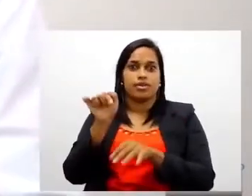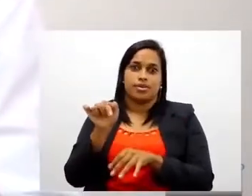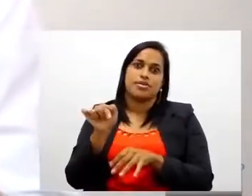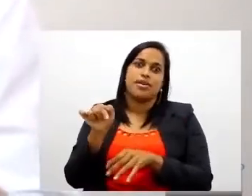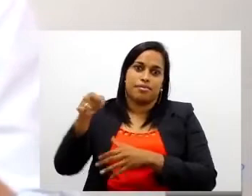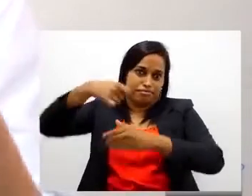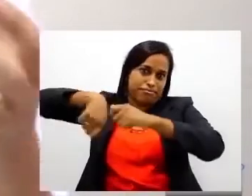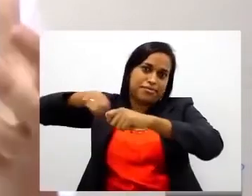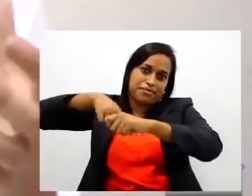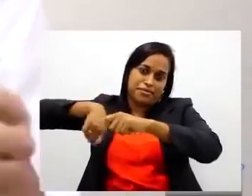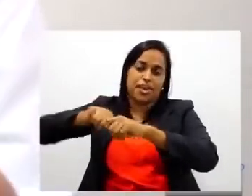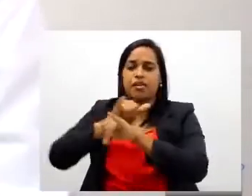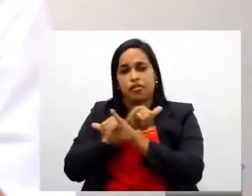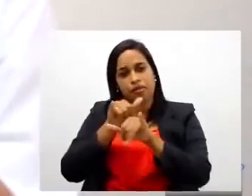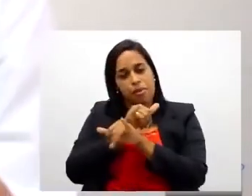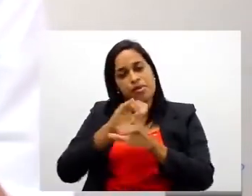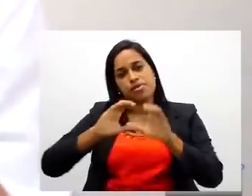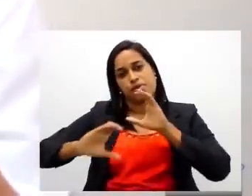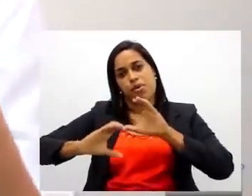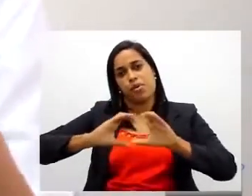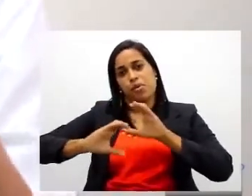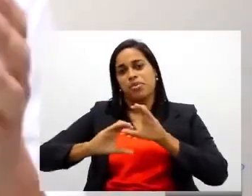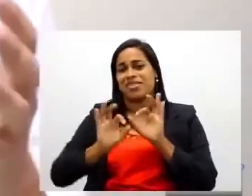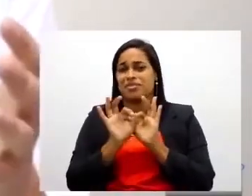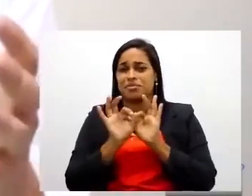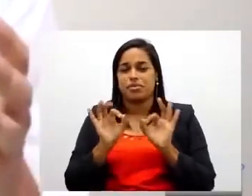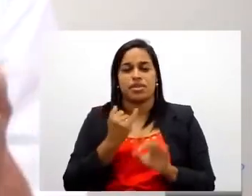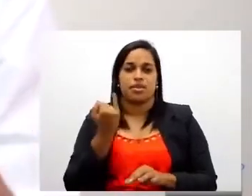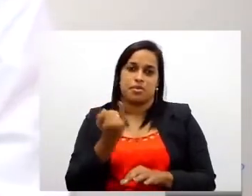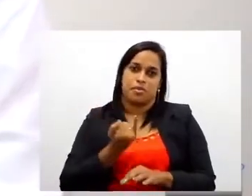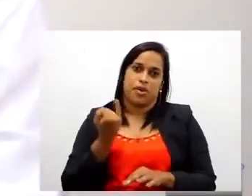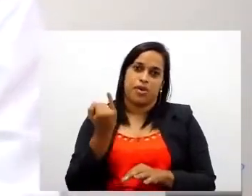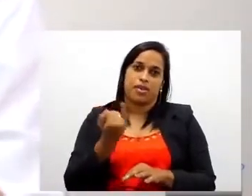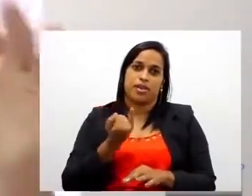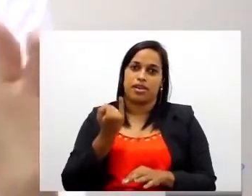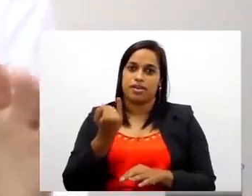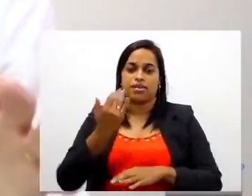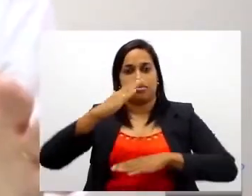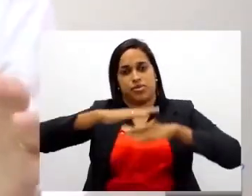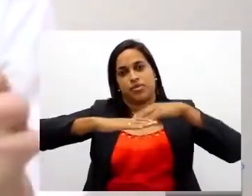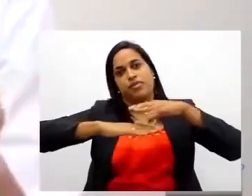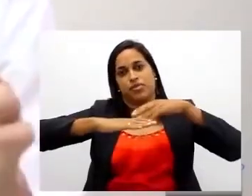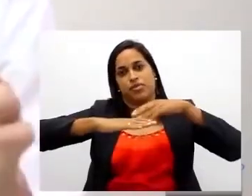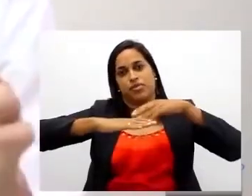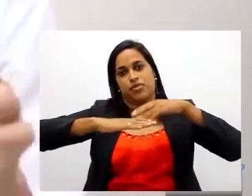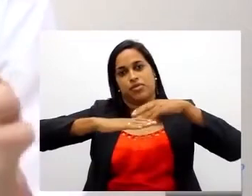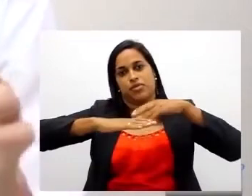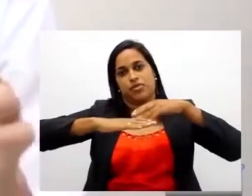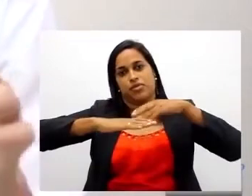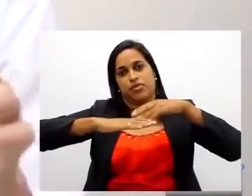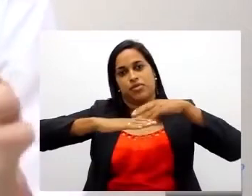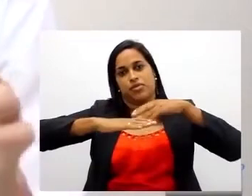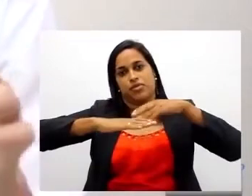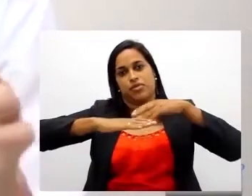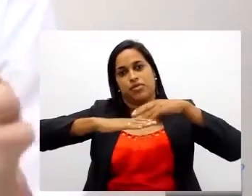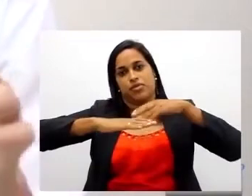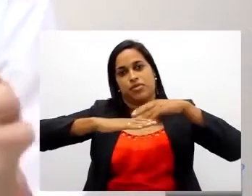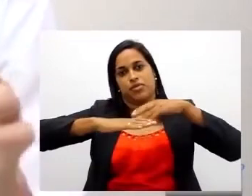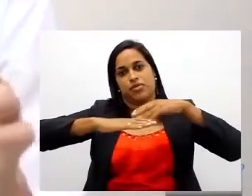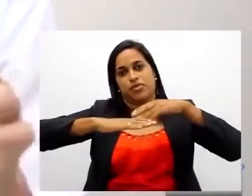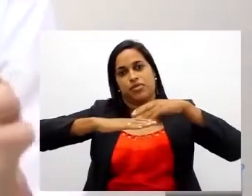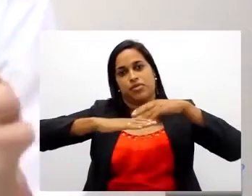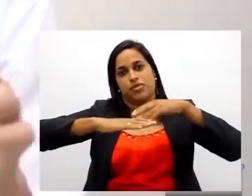isso. E informação e comunicação são imprescindíveis para a execução de qualquer coisa. Ícone de play